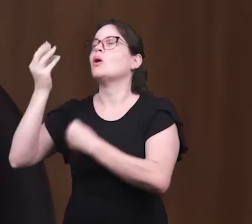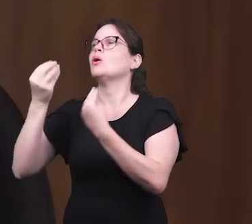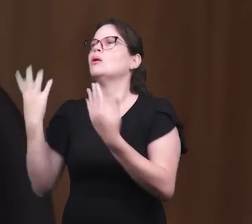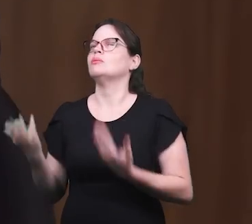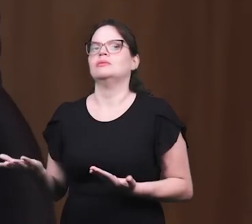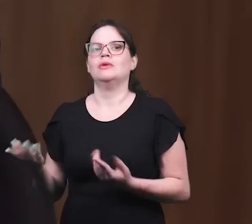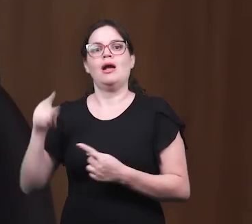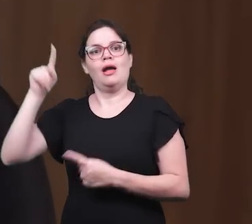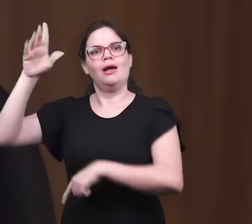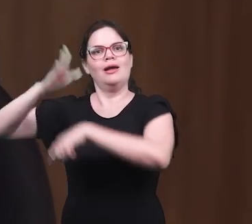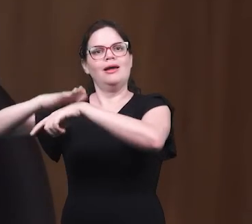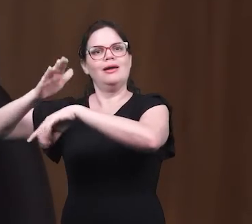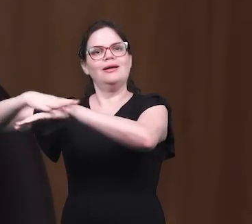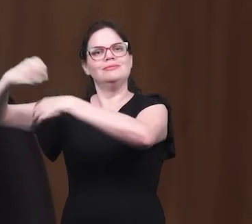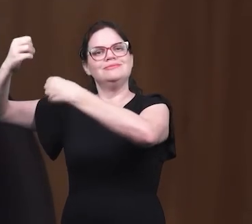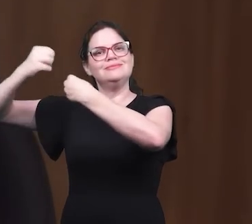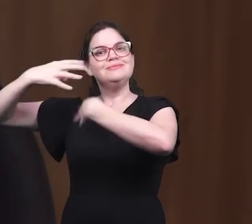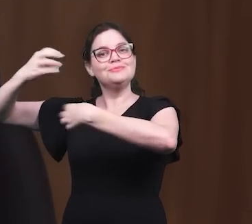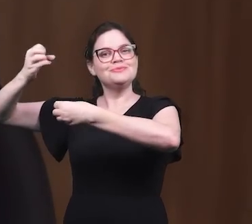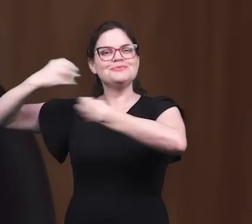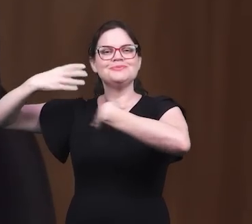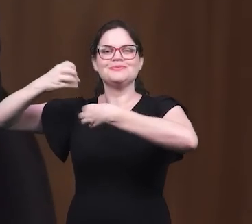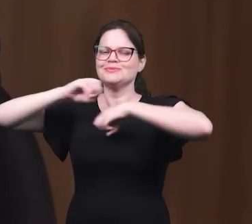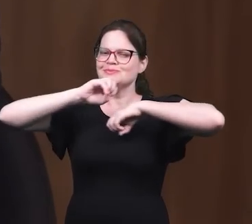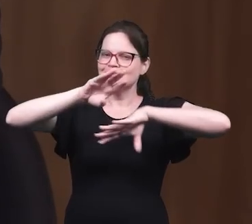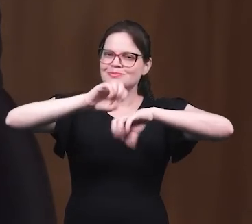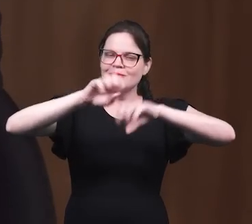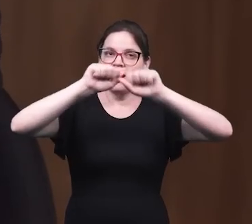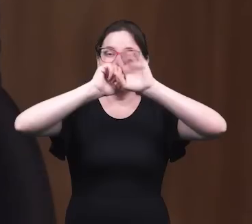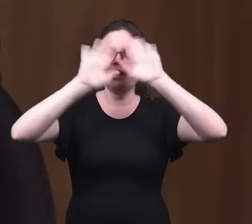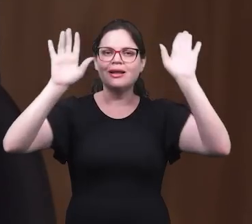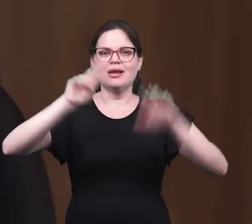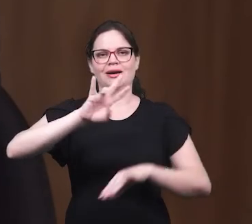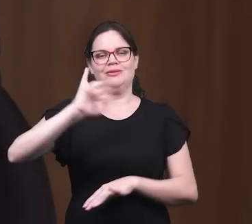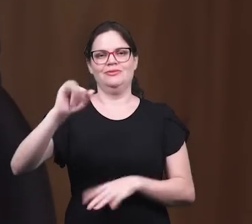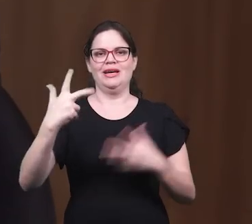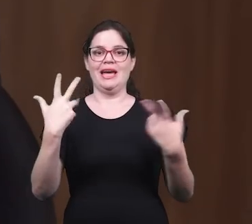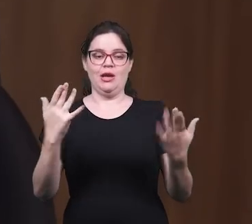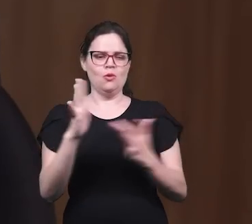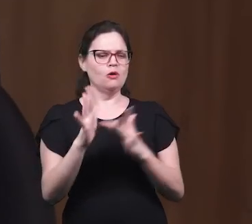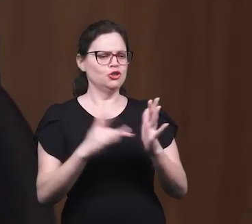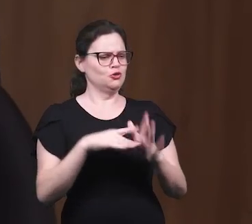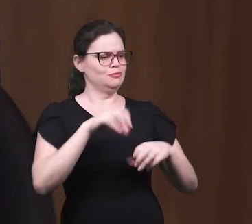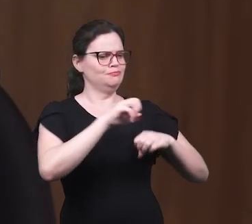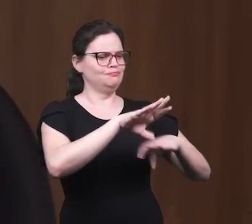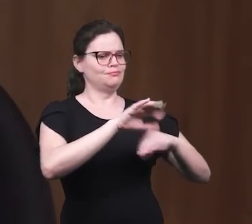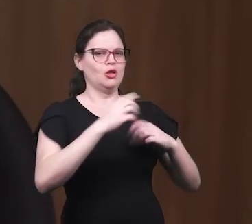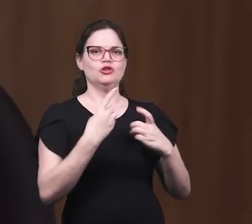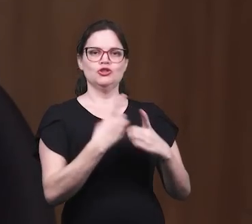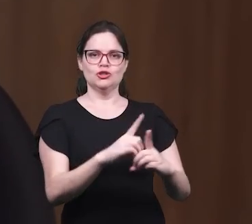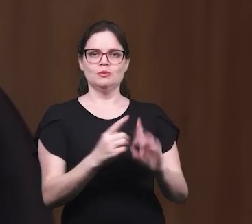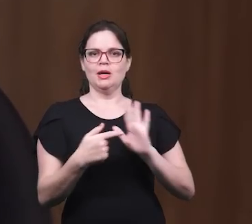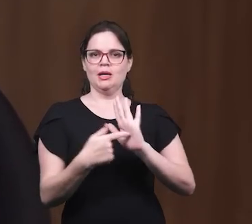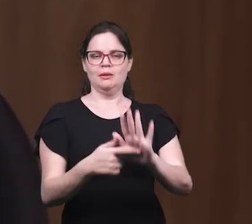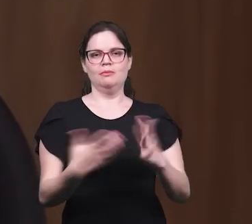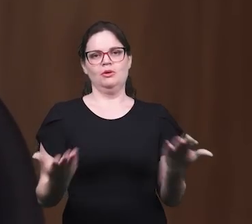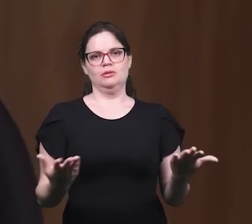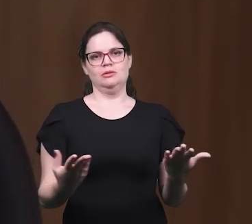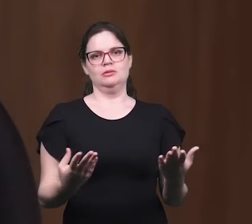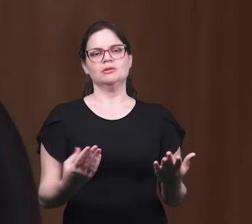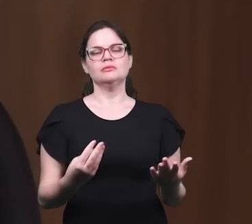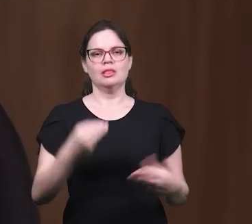é Ele que vos esclarecerá todas as coisas, como o próprio Senhor Jesus disse isso, registrado no